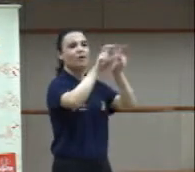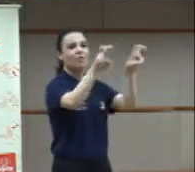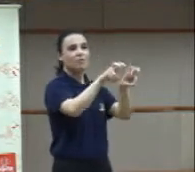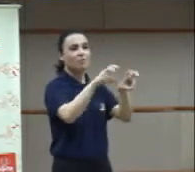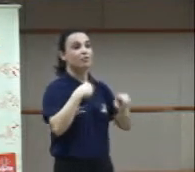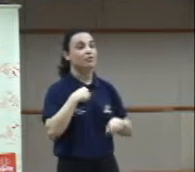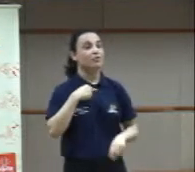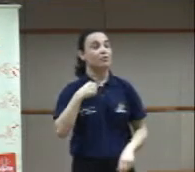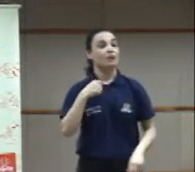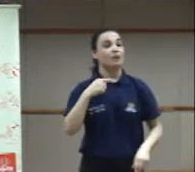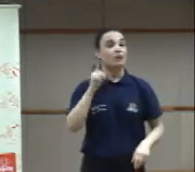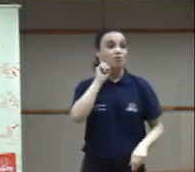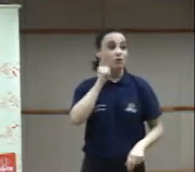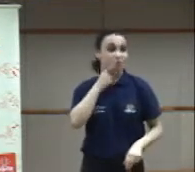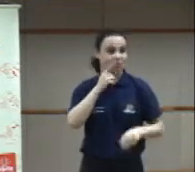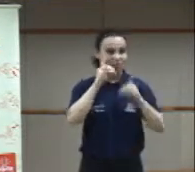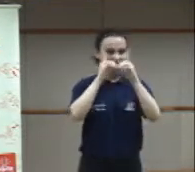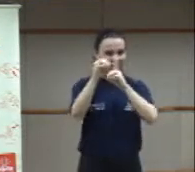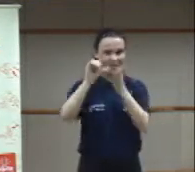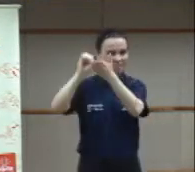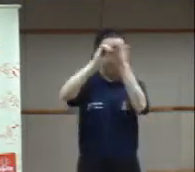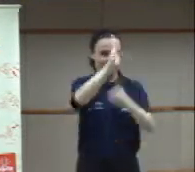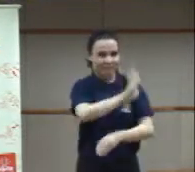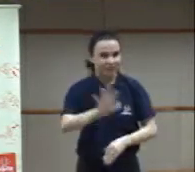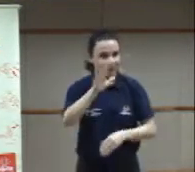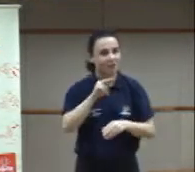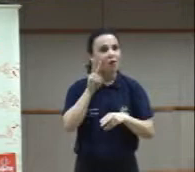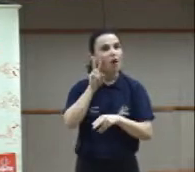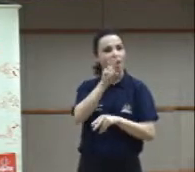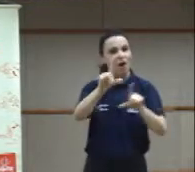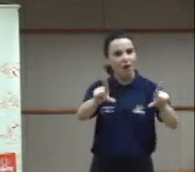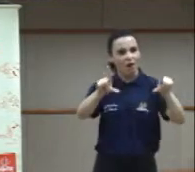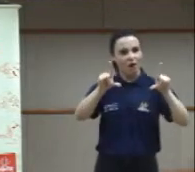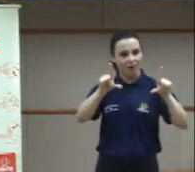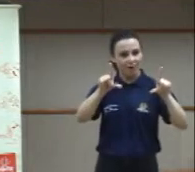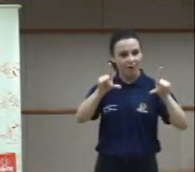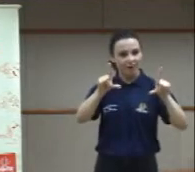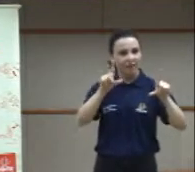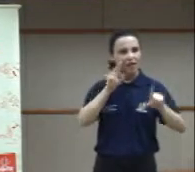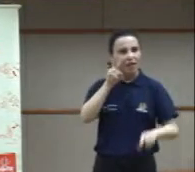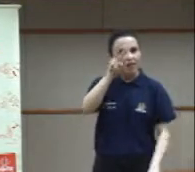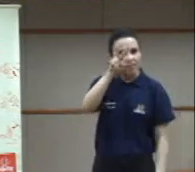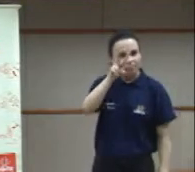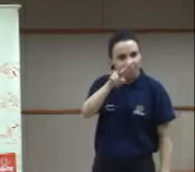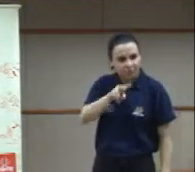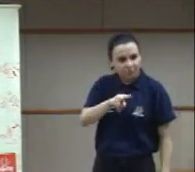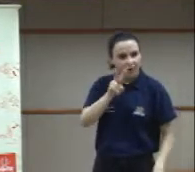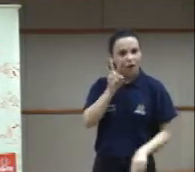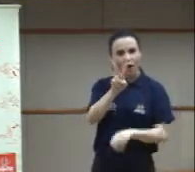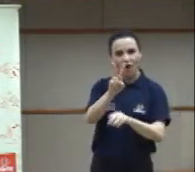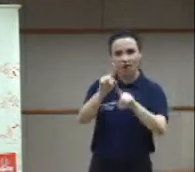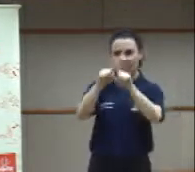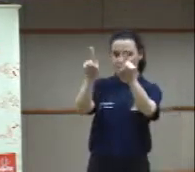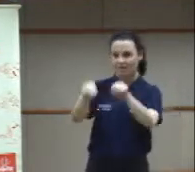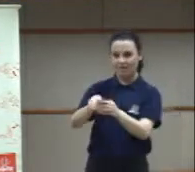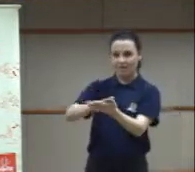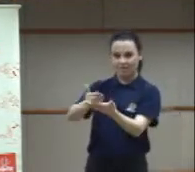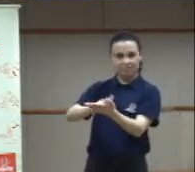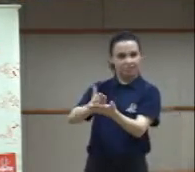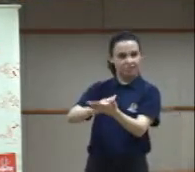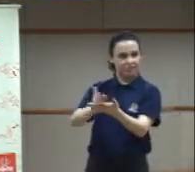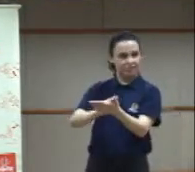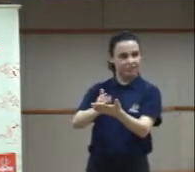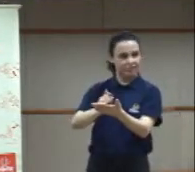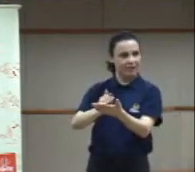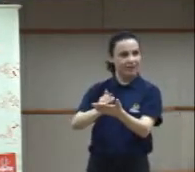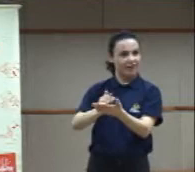Então, nós estamos promovendo. Nós não temos todas as respostas, mas nós buscamos soluções. Isso aqui precisa, o